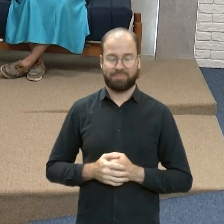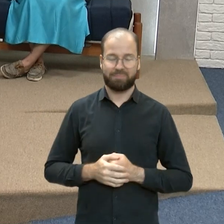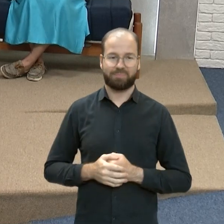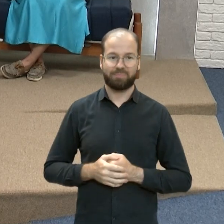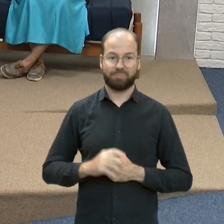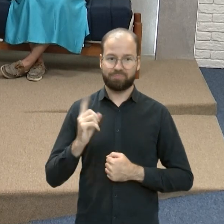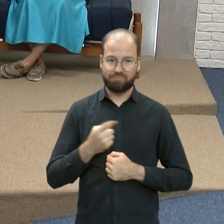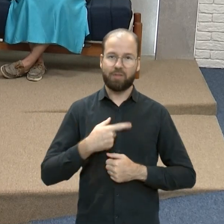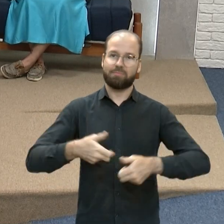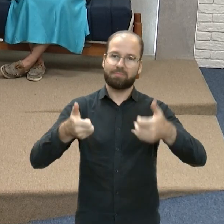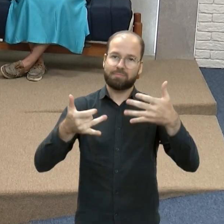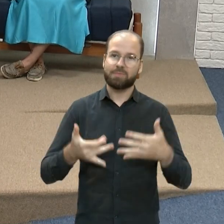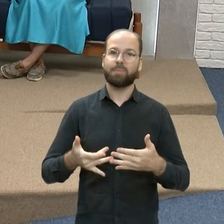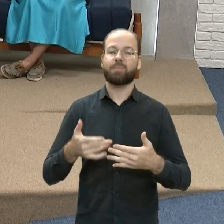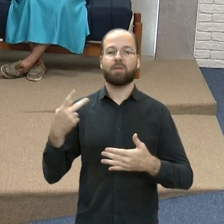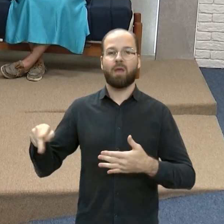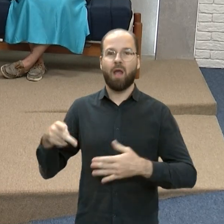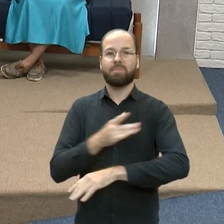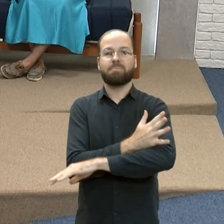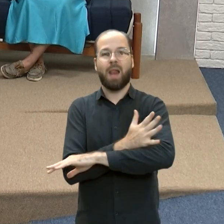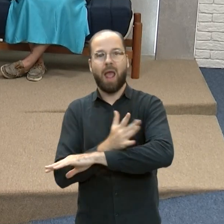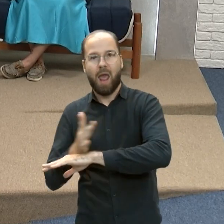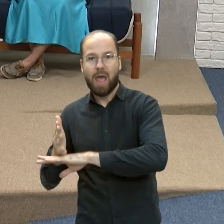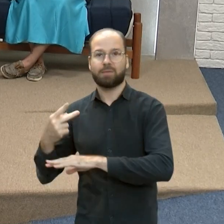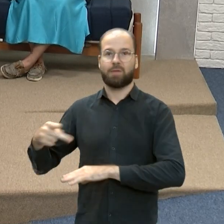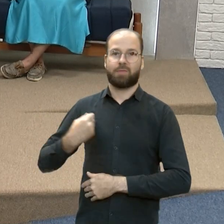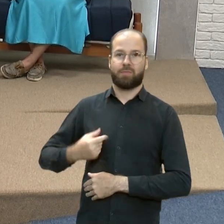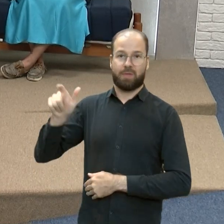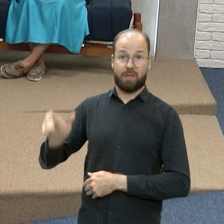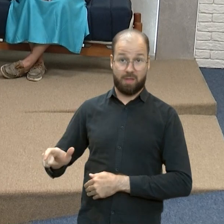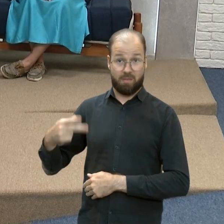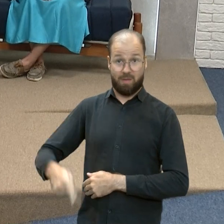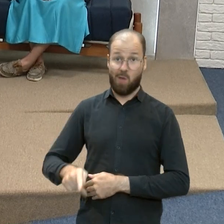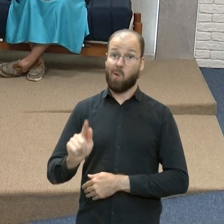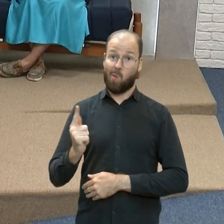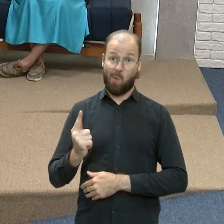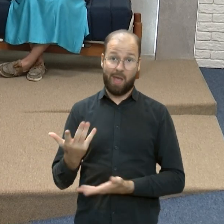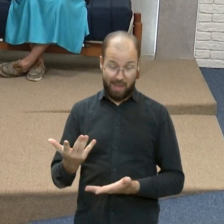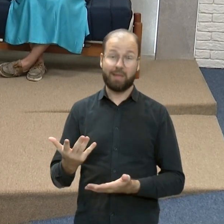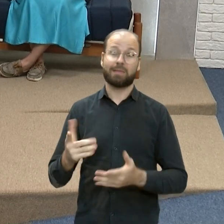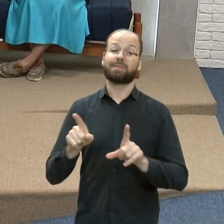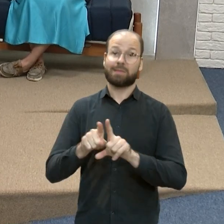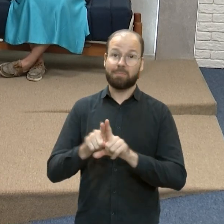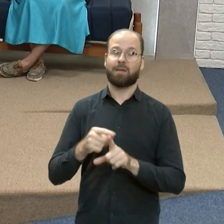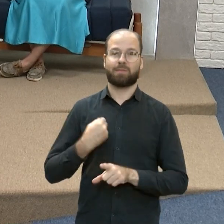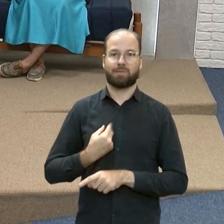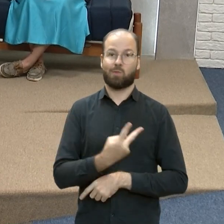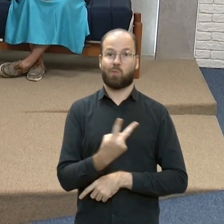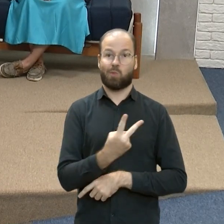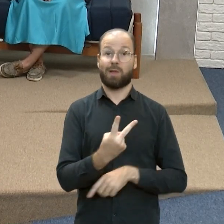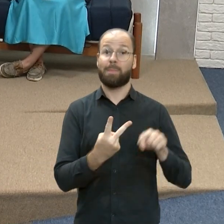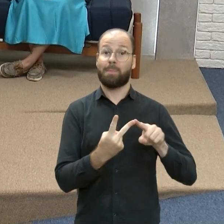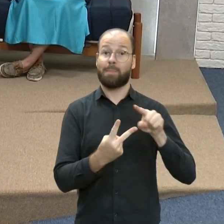Falando sobre a trajetória e a biografia dessa goiana, a gente conta com as presenças de duas pesquisadoras